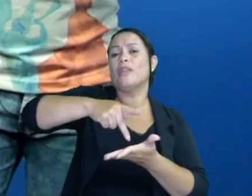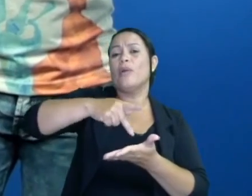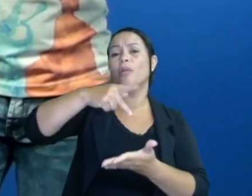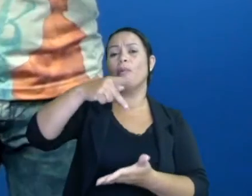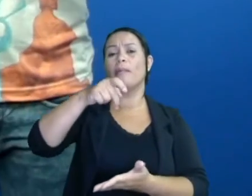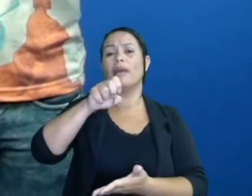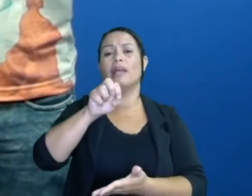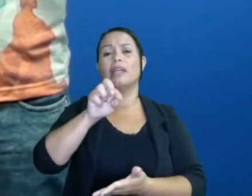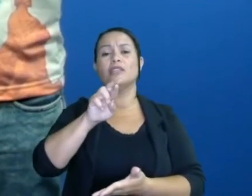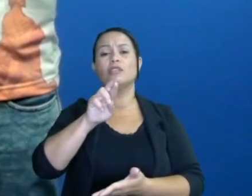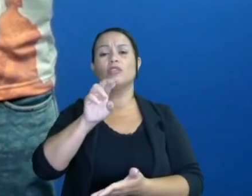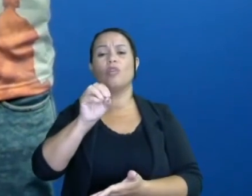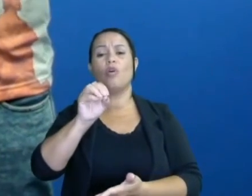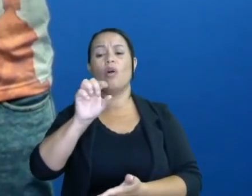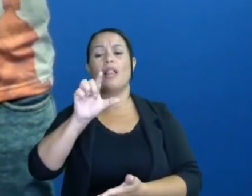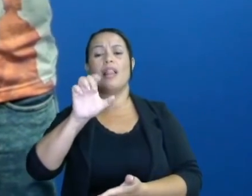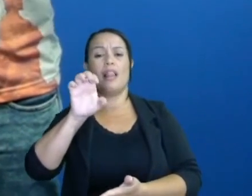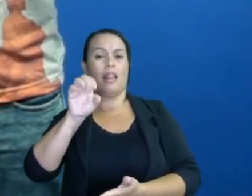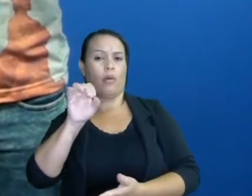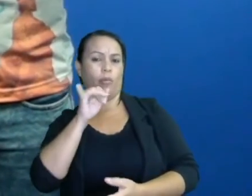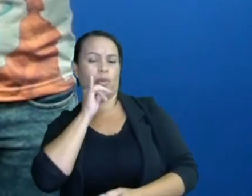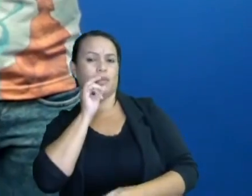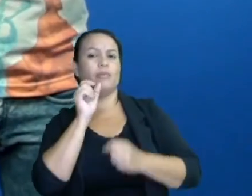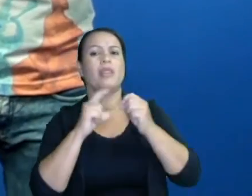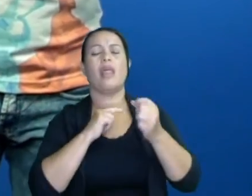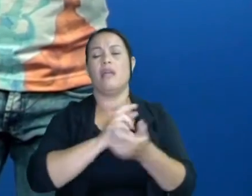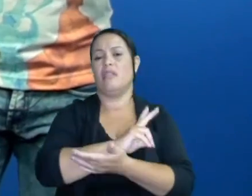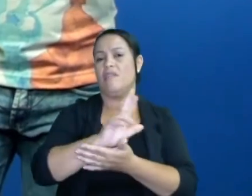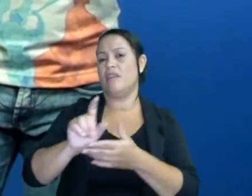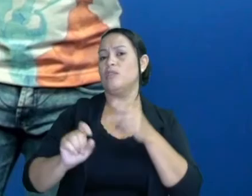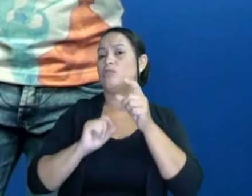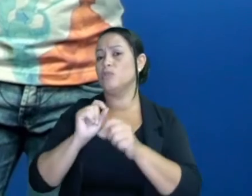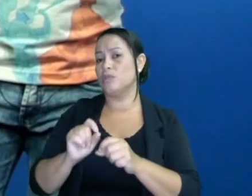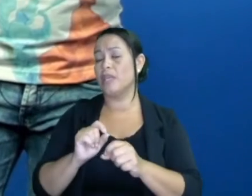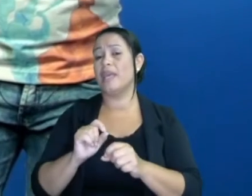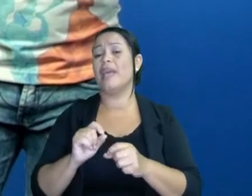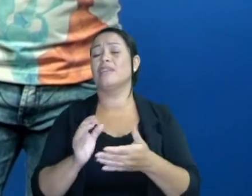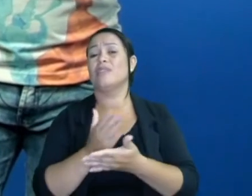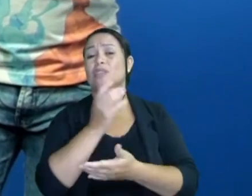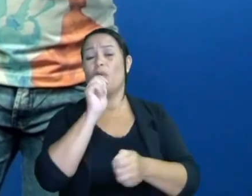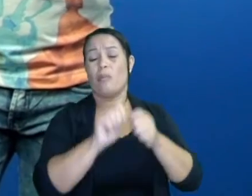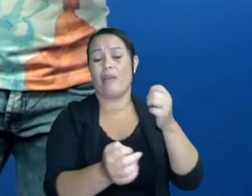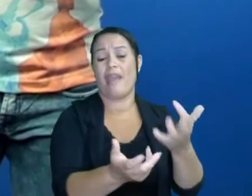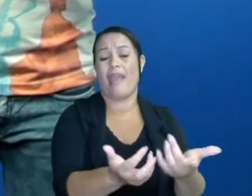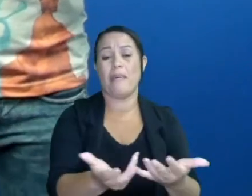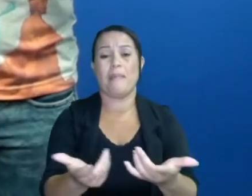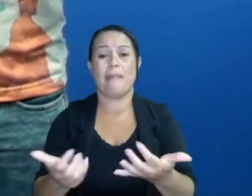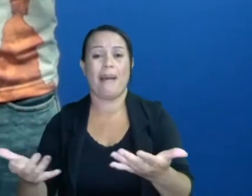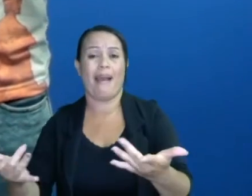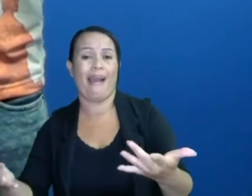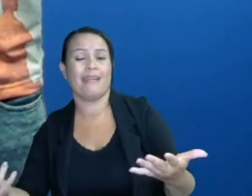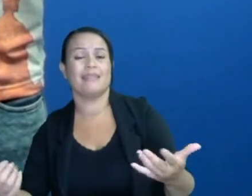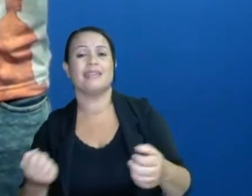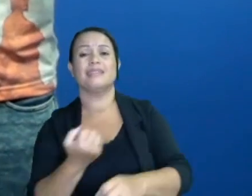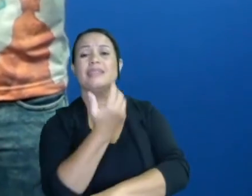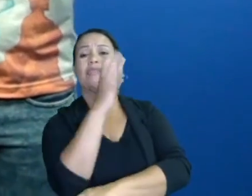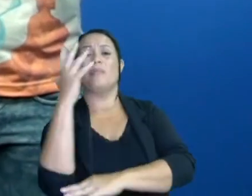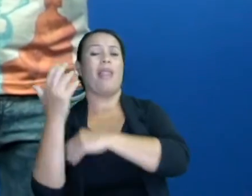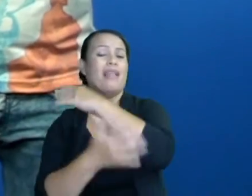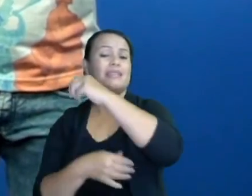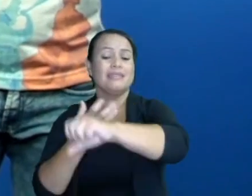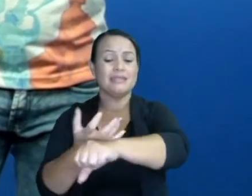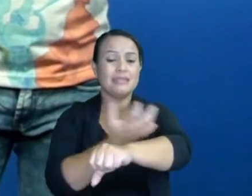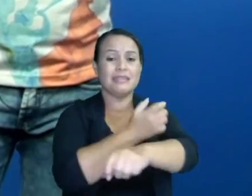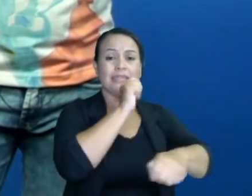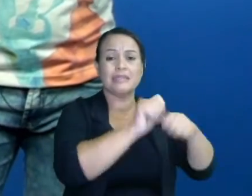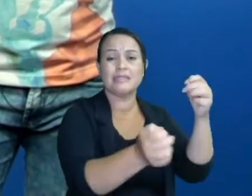gases, de fontes minerais dentro do solo, também com queimadas, com